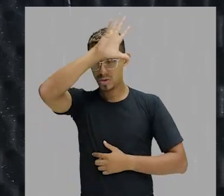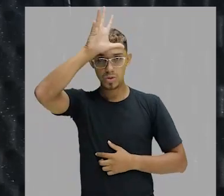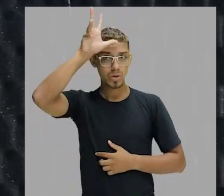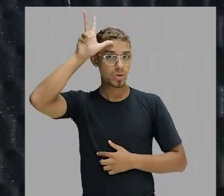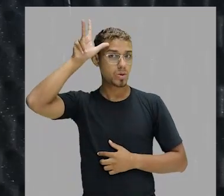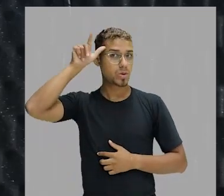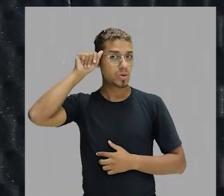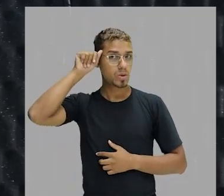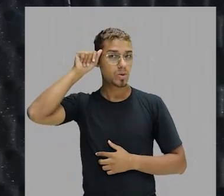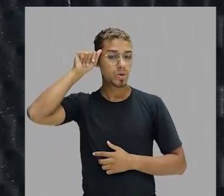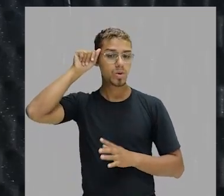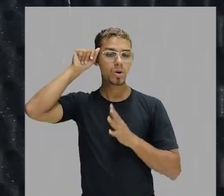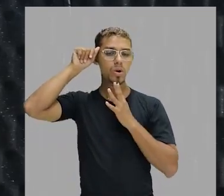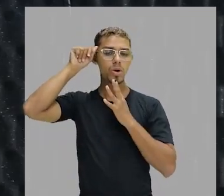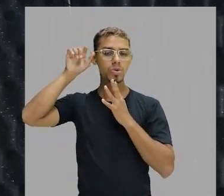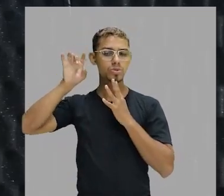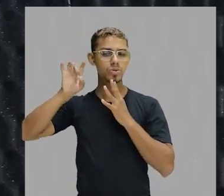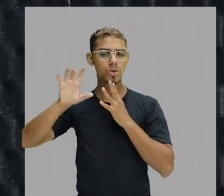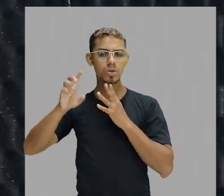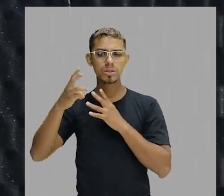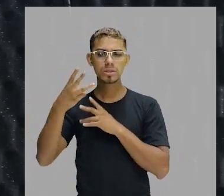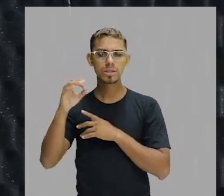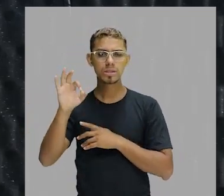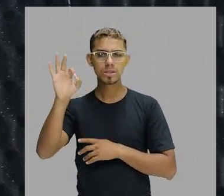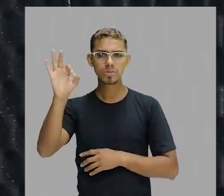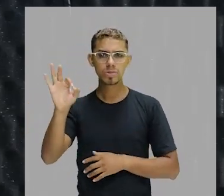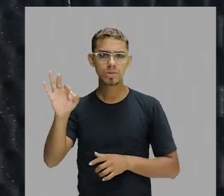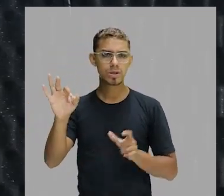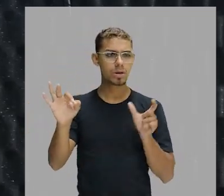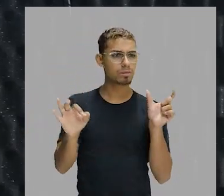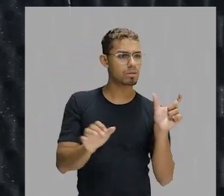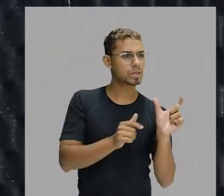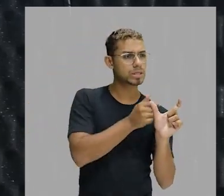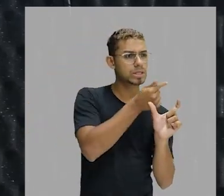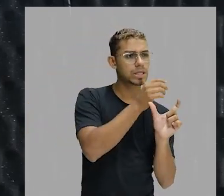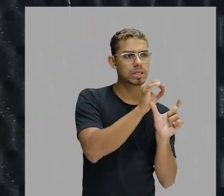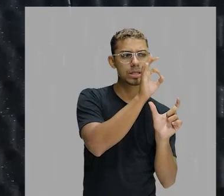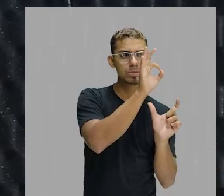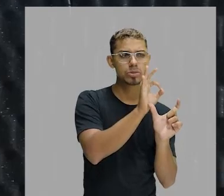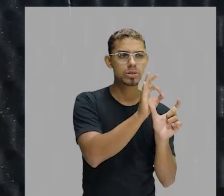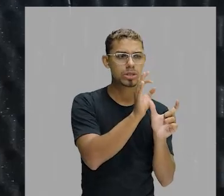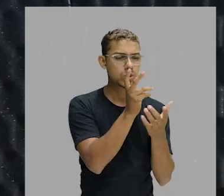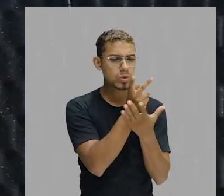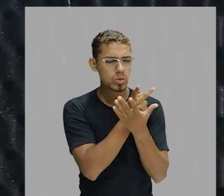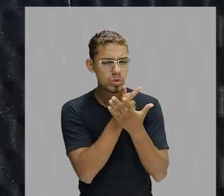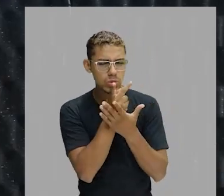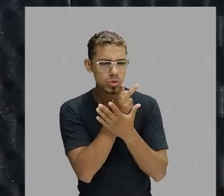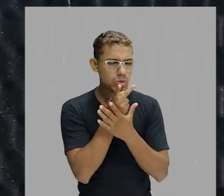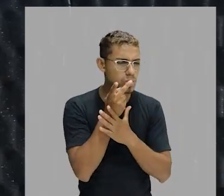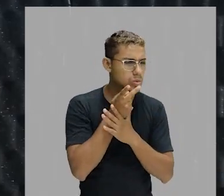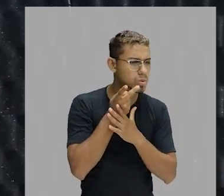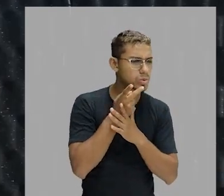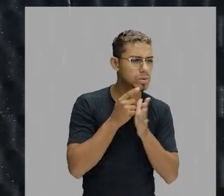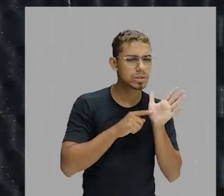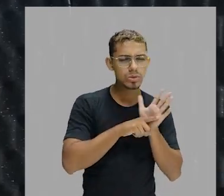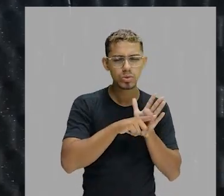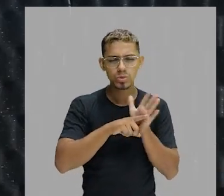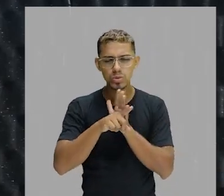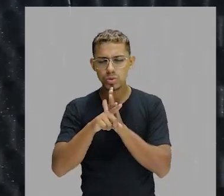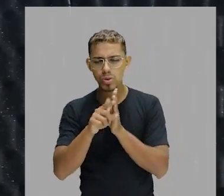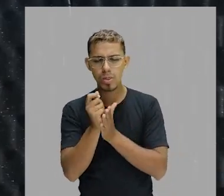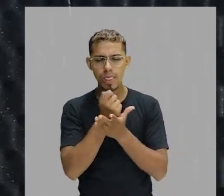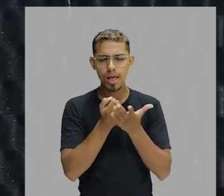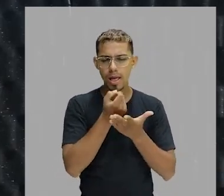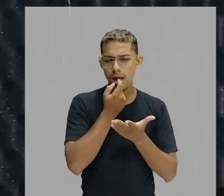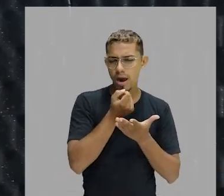de toda a riqueza natural. Então, imagina essa riqueza, 70% está aí para a gente descobrir de riquezas, base de remédio e